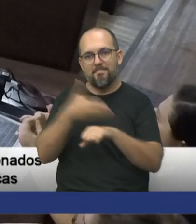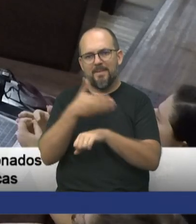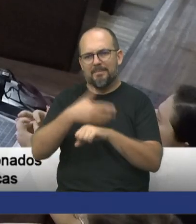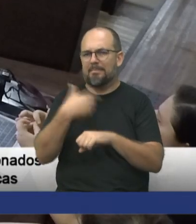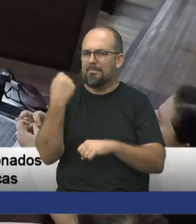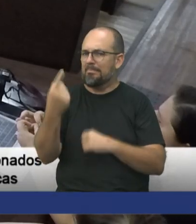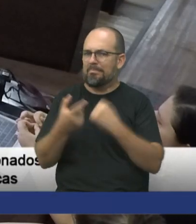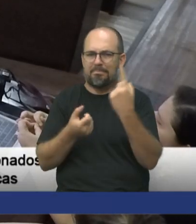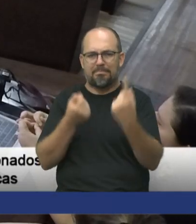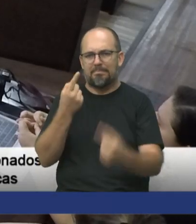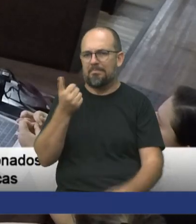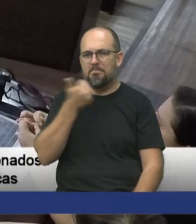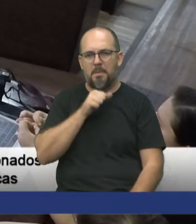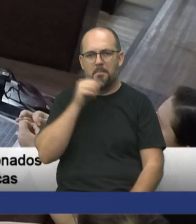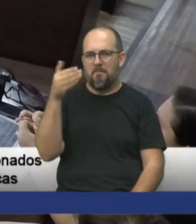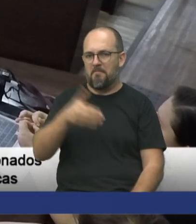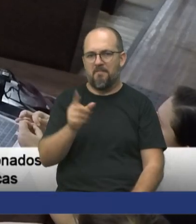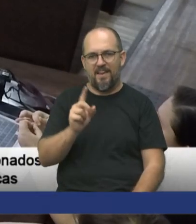vir.